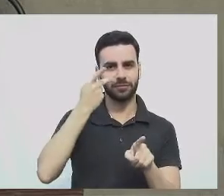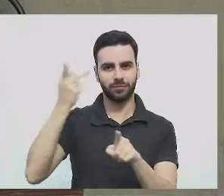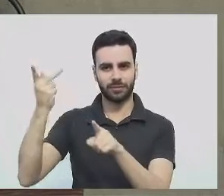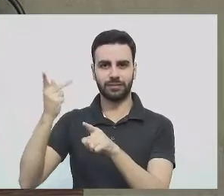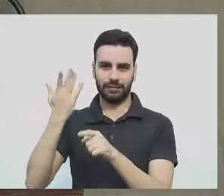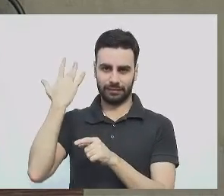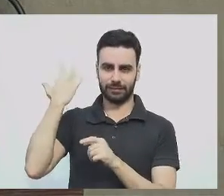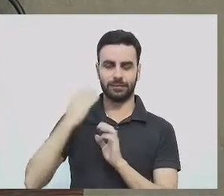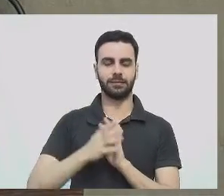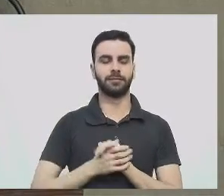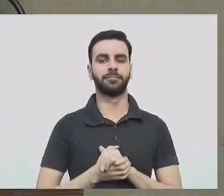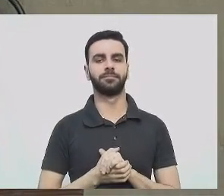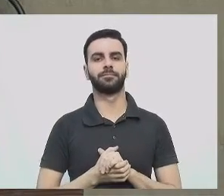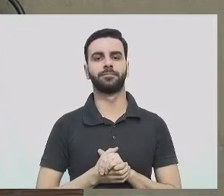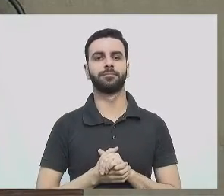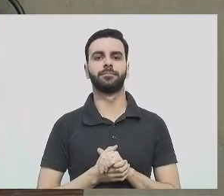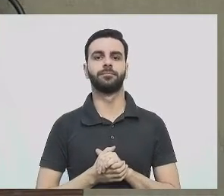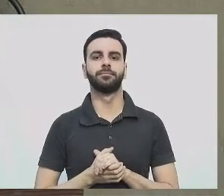visitamos.